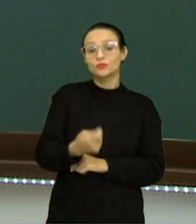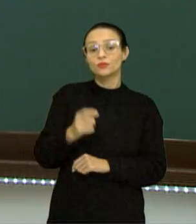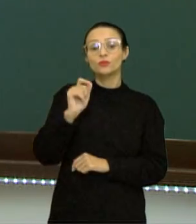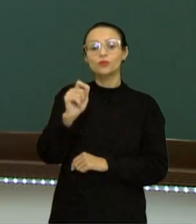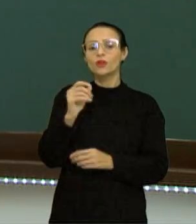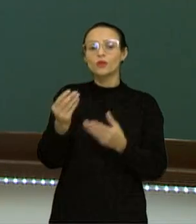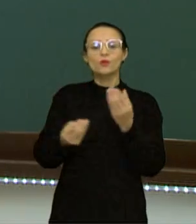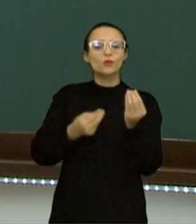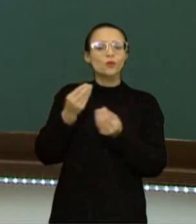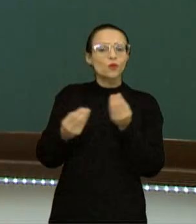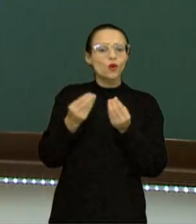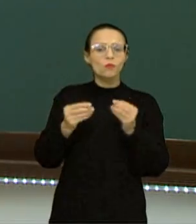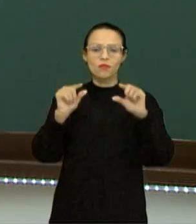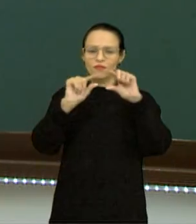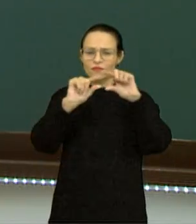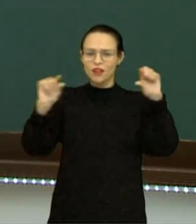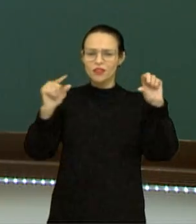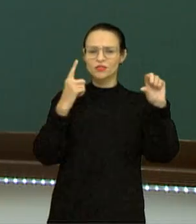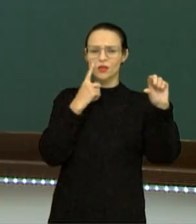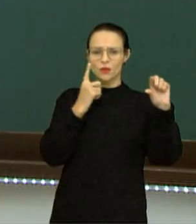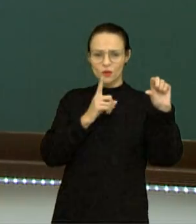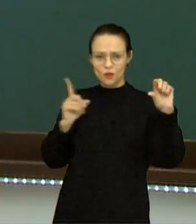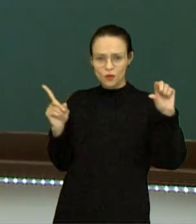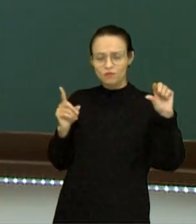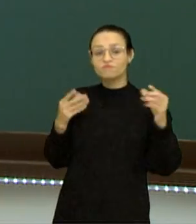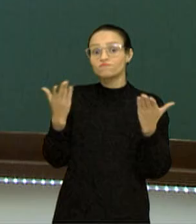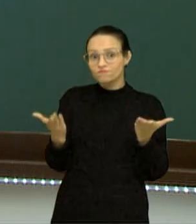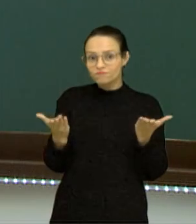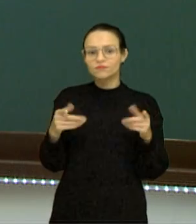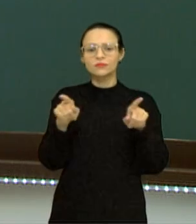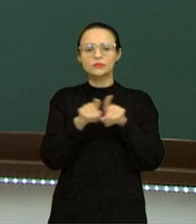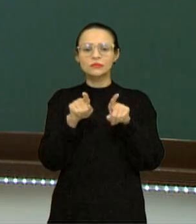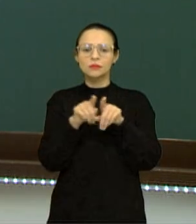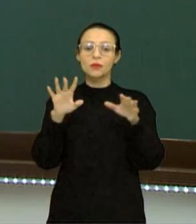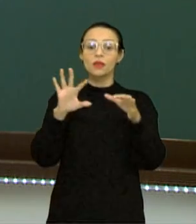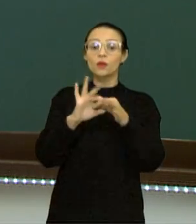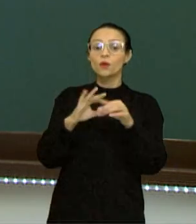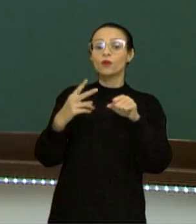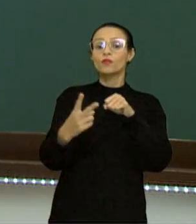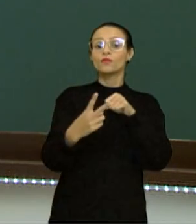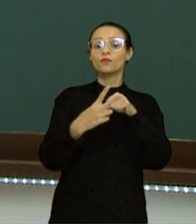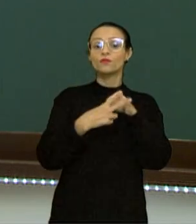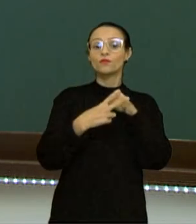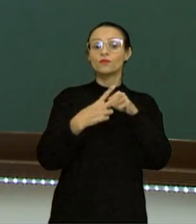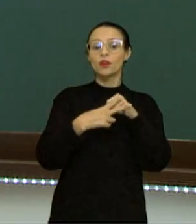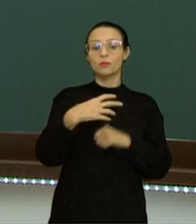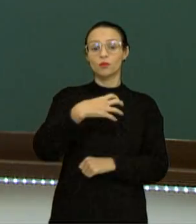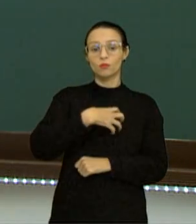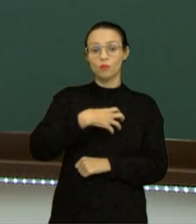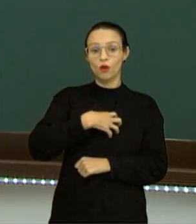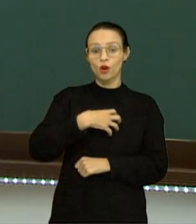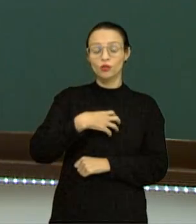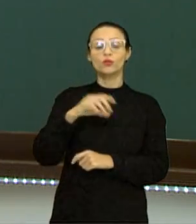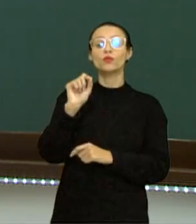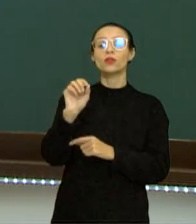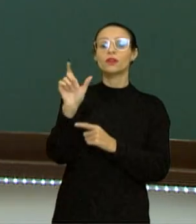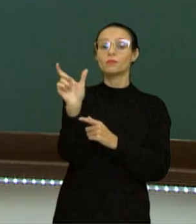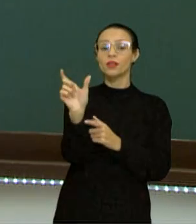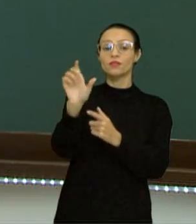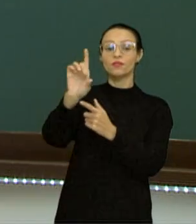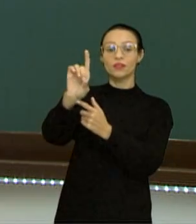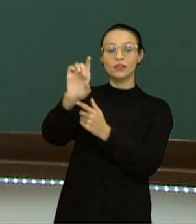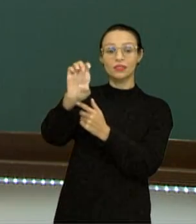da construção dessa frase, ainda mais intenso através do verbo, do seu modo, o deve e o